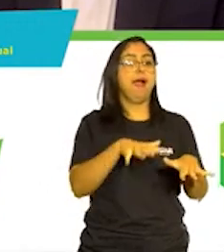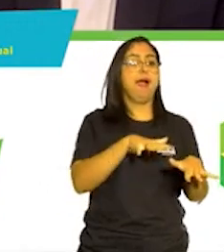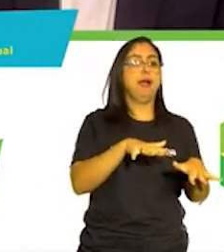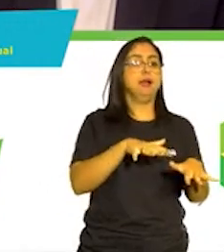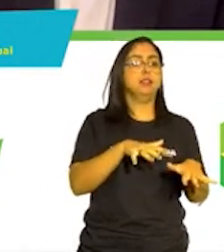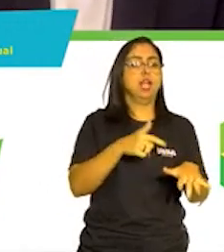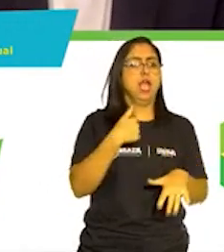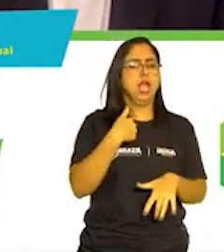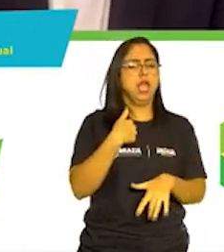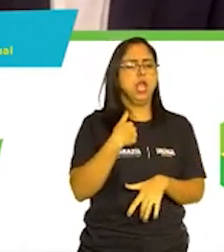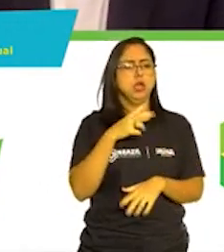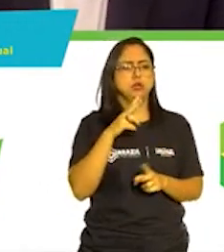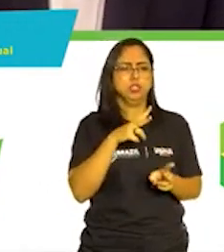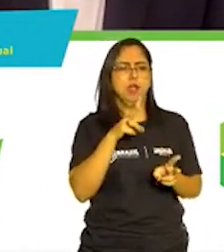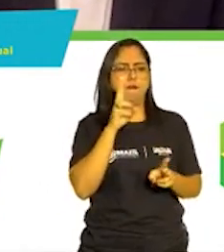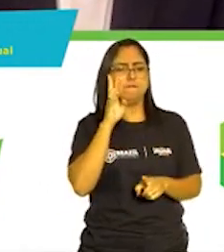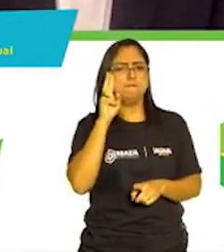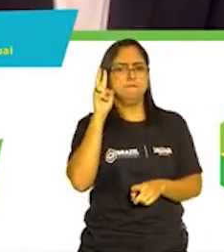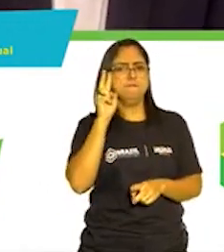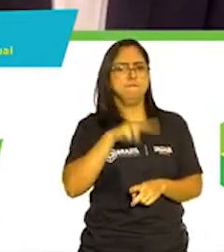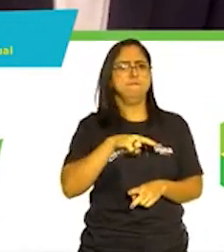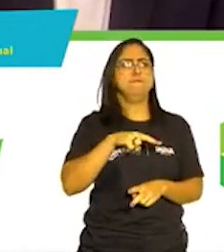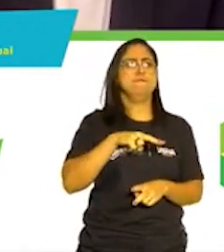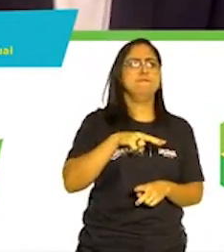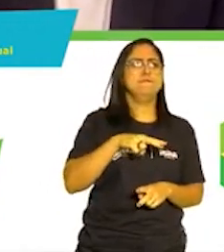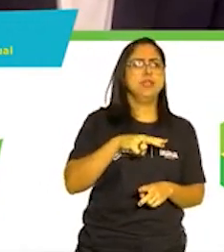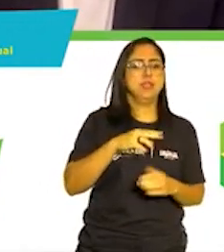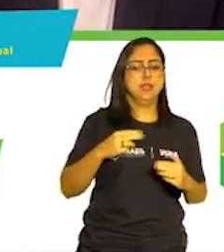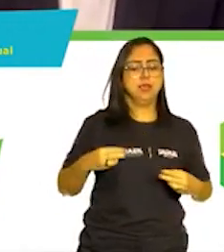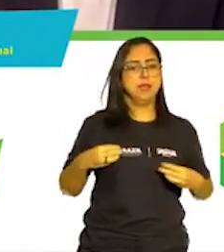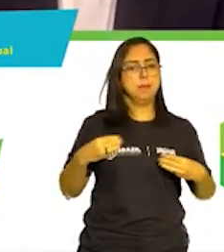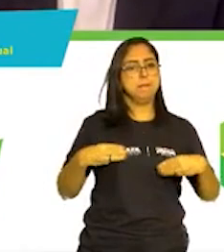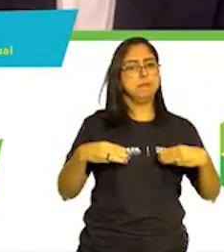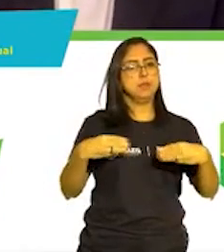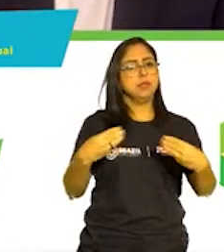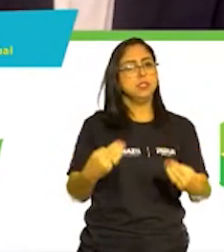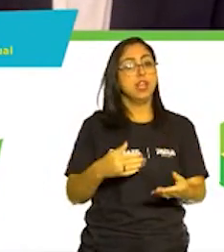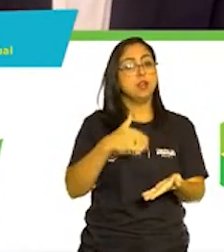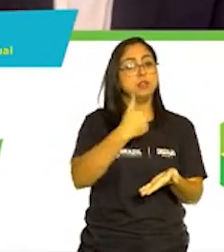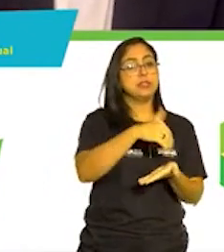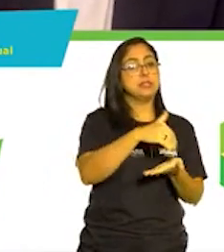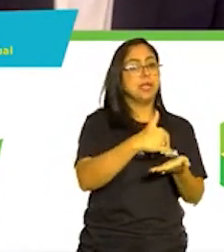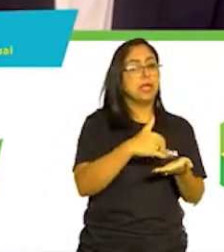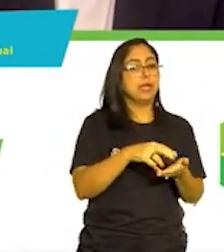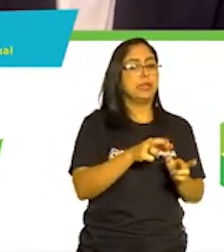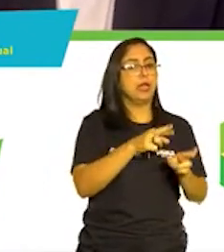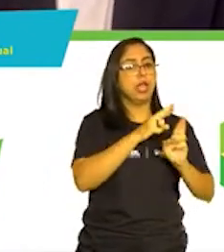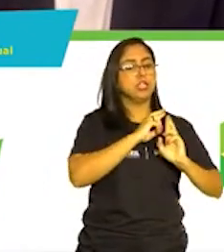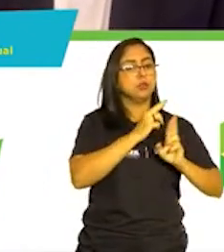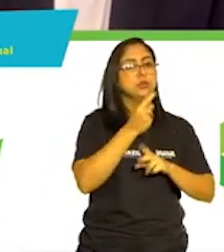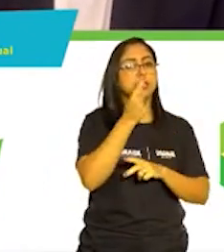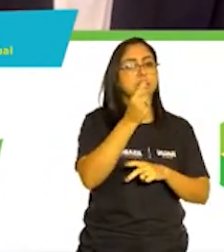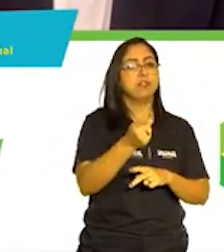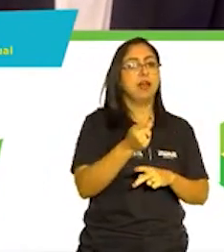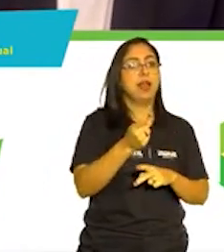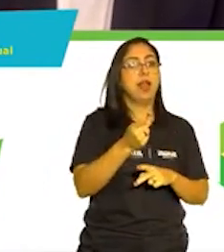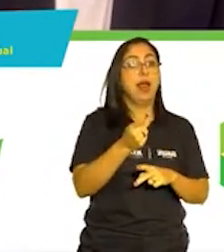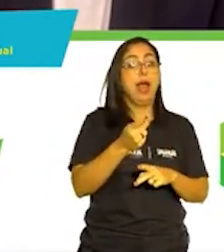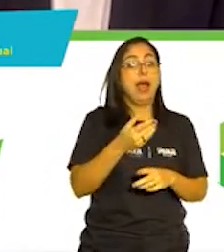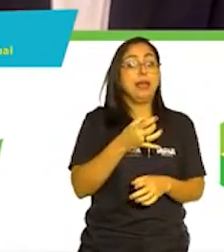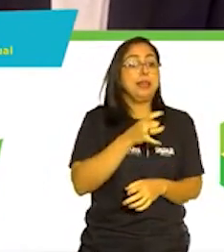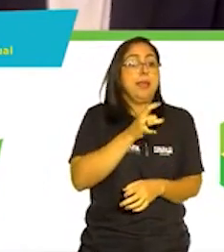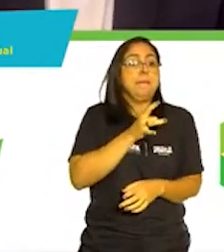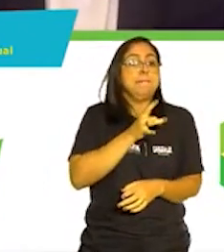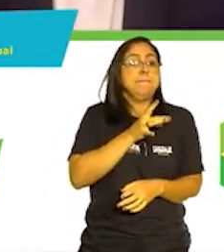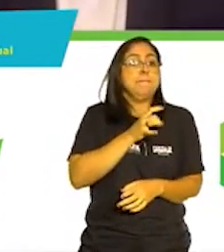escutei de vários secretários de Estado, de diversos estados, que eles sentem medo de ter ganho de arrecadação no final do ano. E eu perguntei,